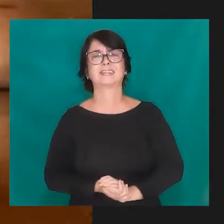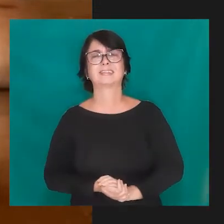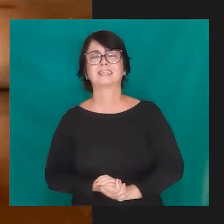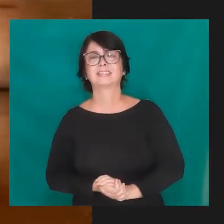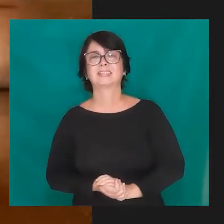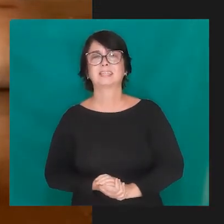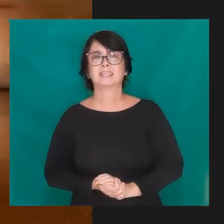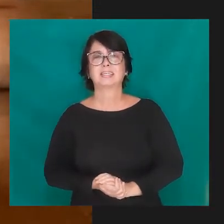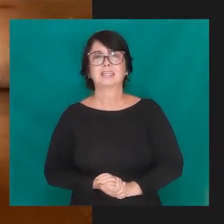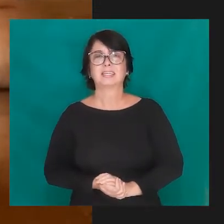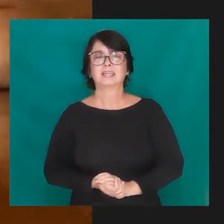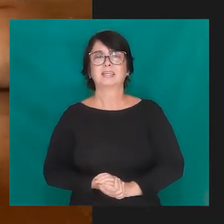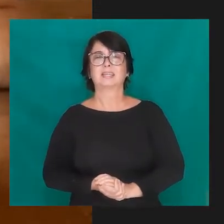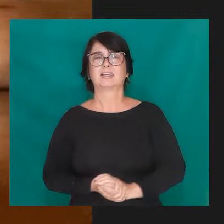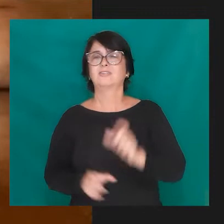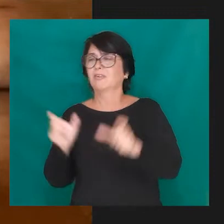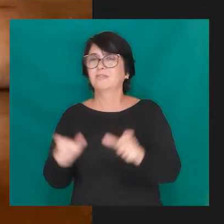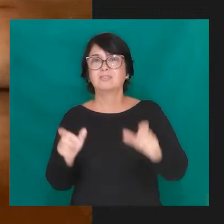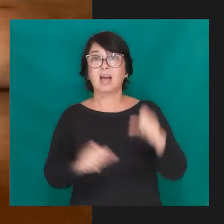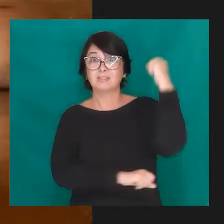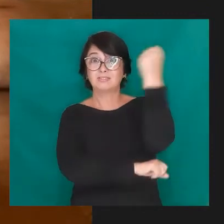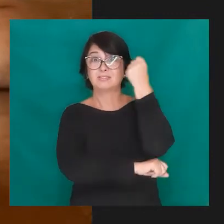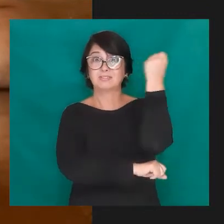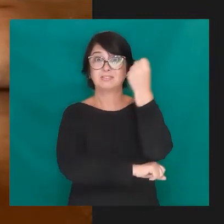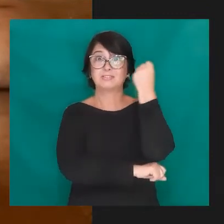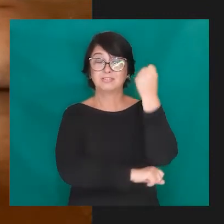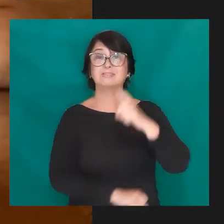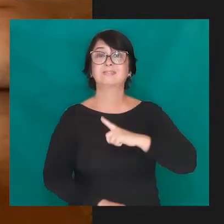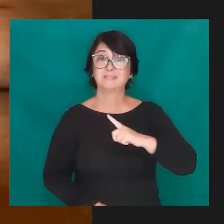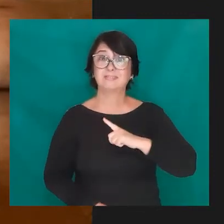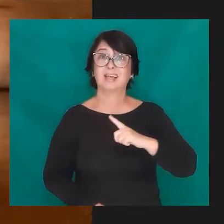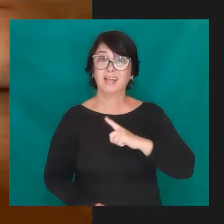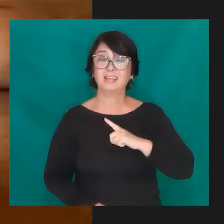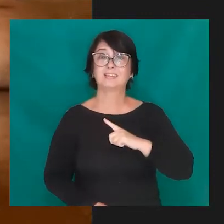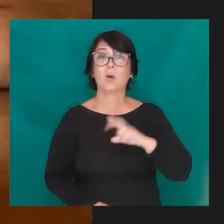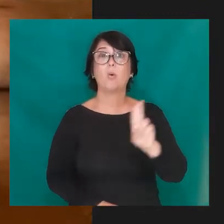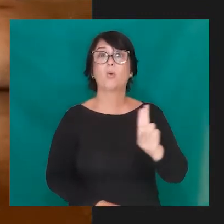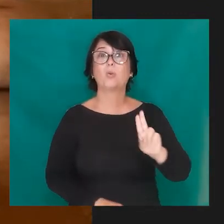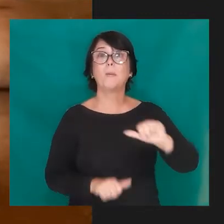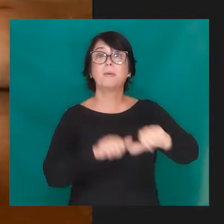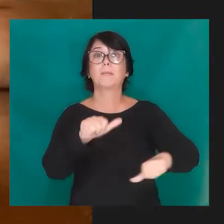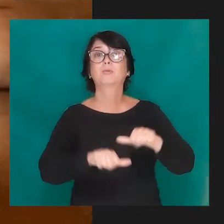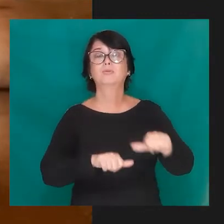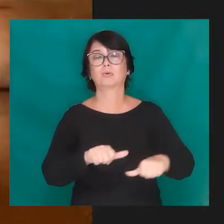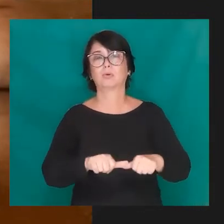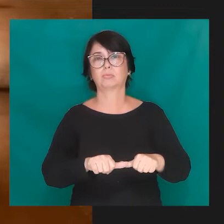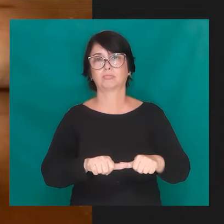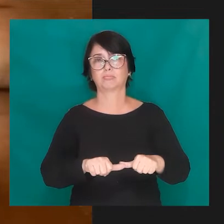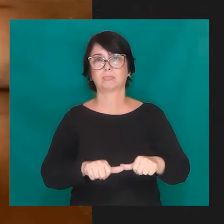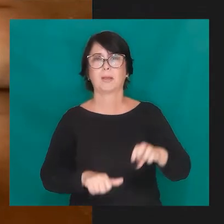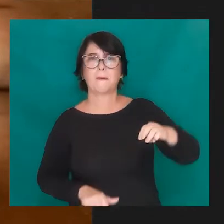da Tubarandi, né, que hoje está da fábrica, existe essa mesma fábrica, mas com o nome de acordeões